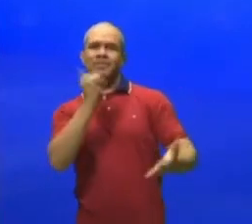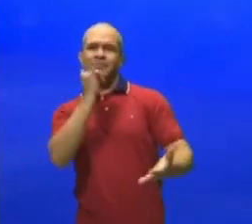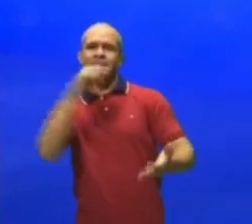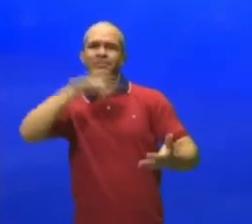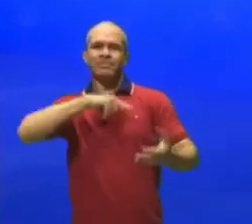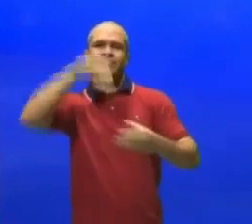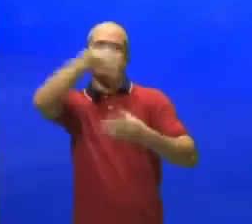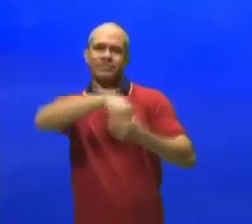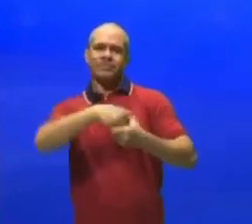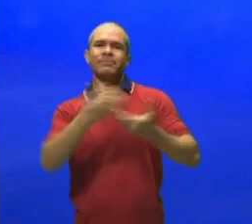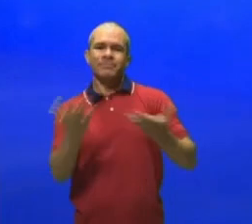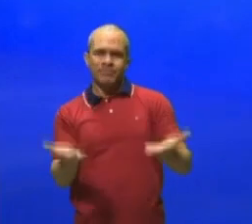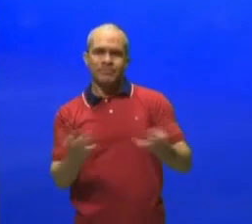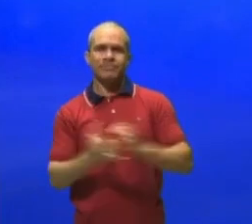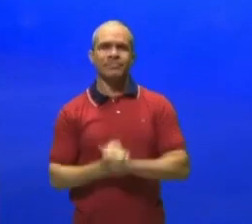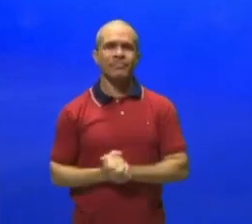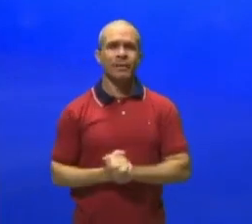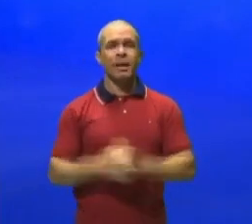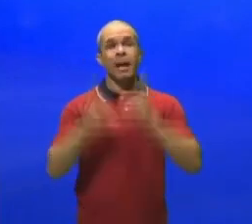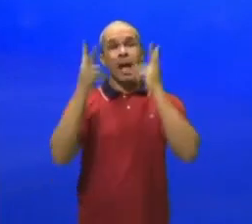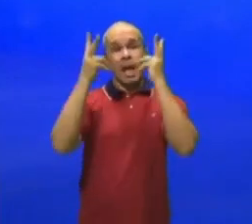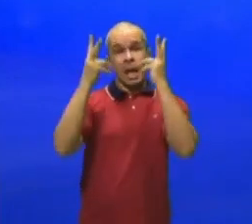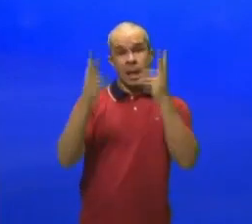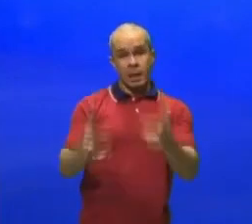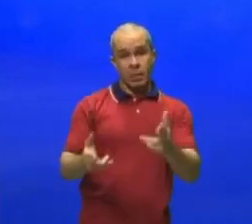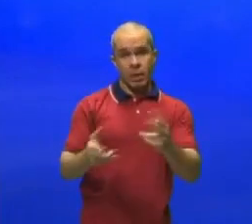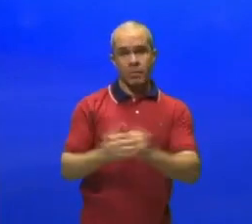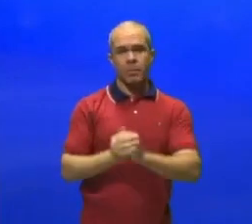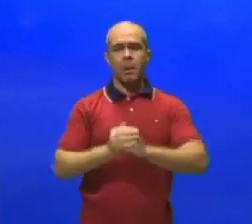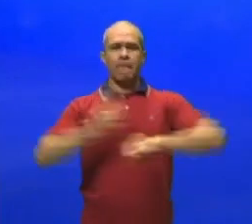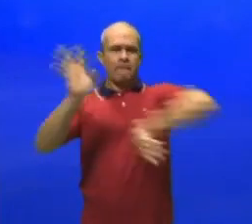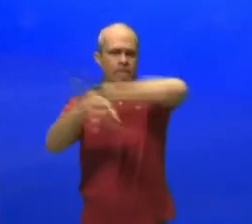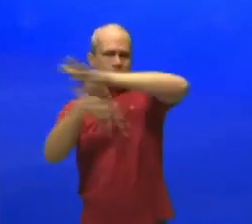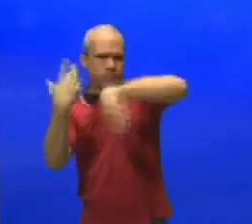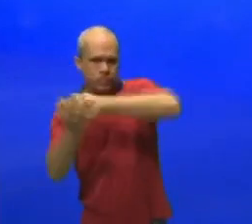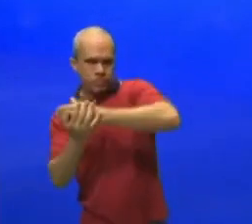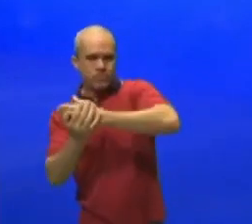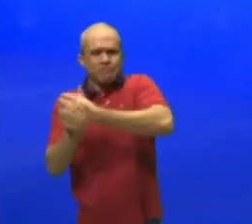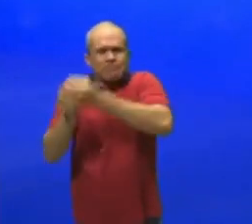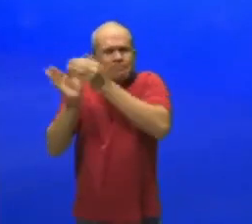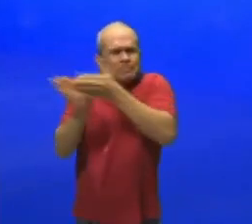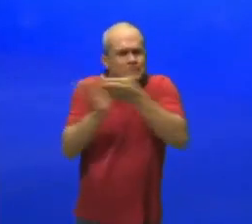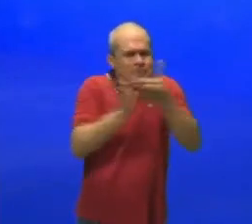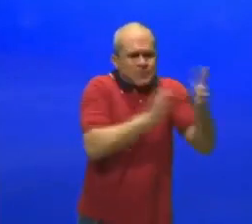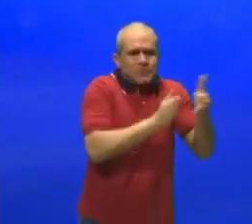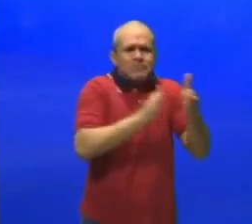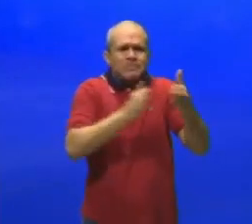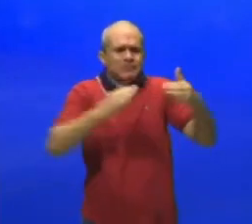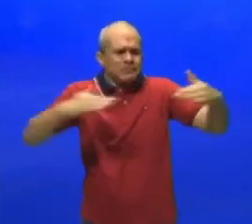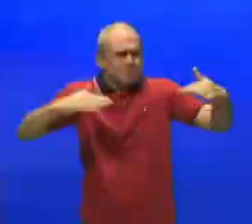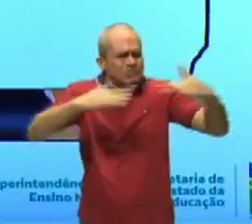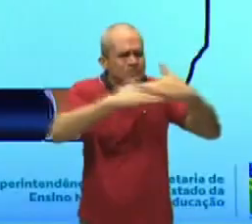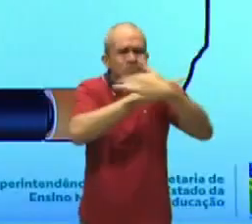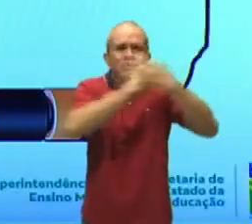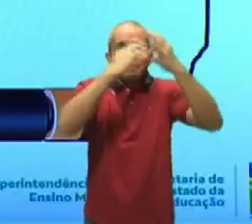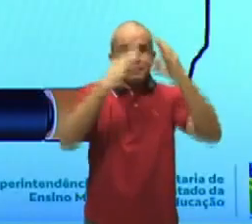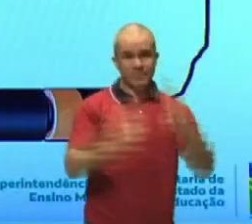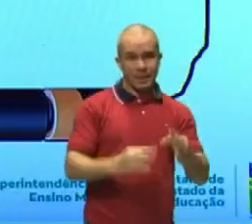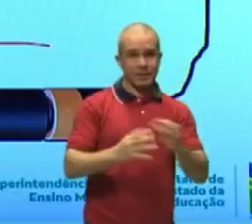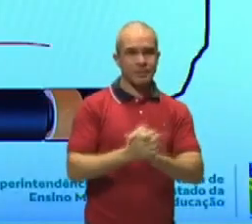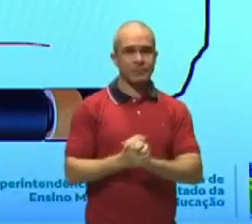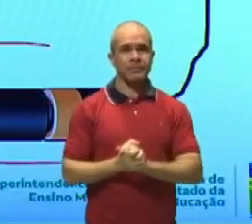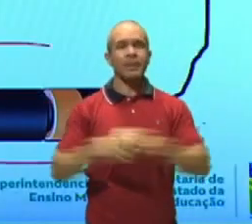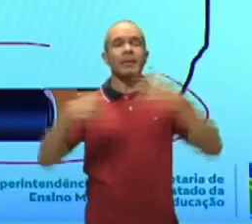elétrica. Observa, eu tenho uma comparação agora do movimento desordenado e do movimento ordenado. No movimento ordenado eu tenho que ter